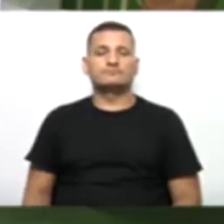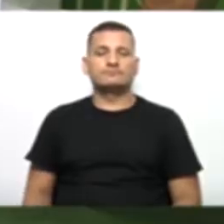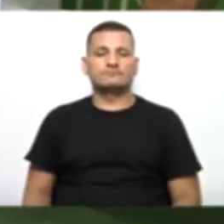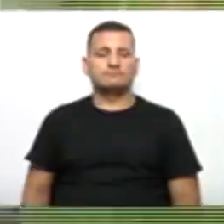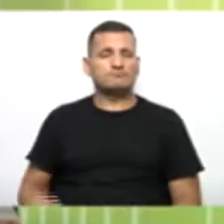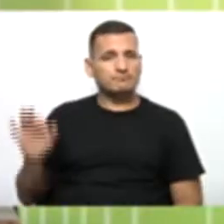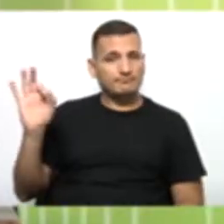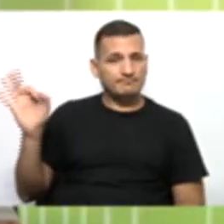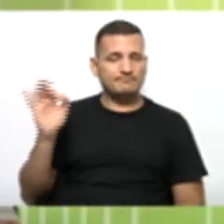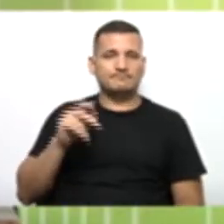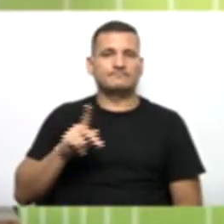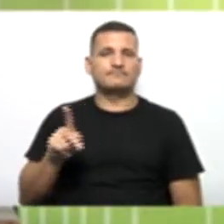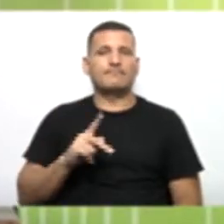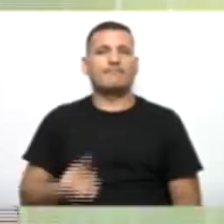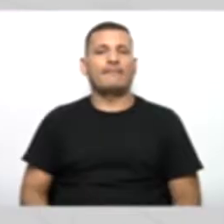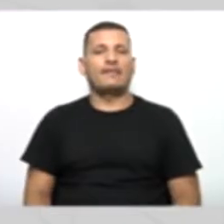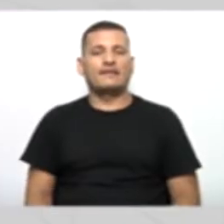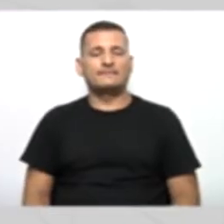Correto, professora.